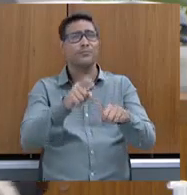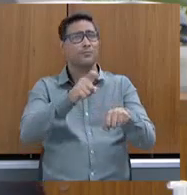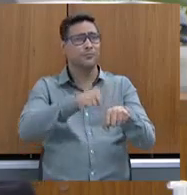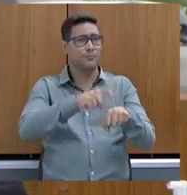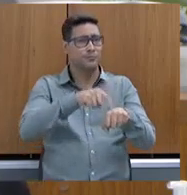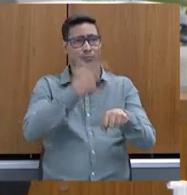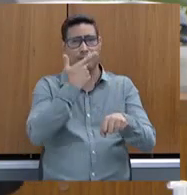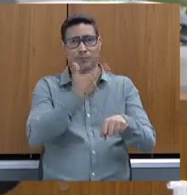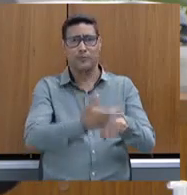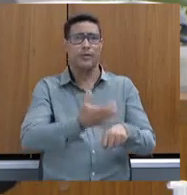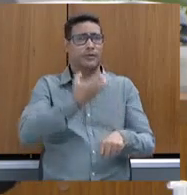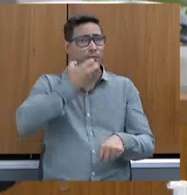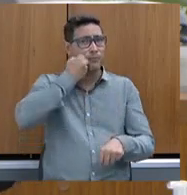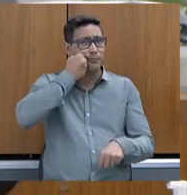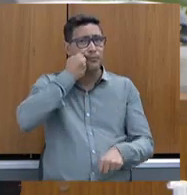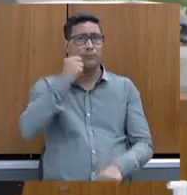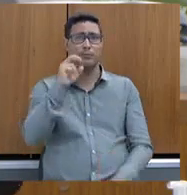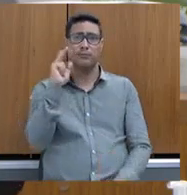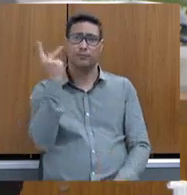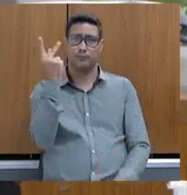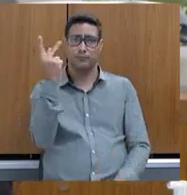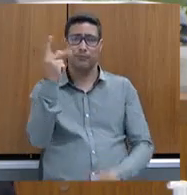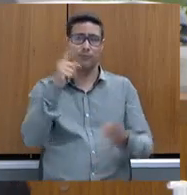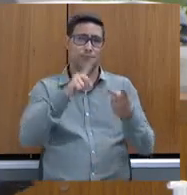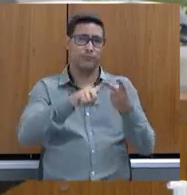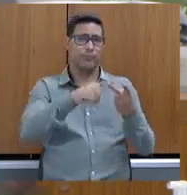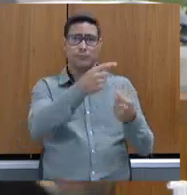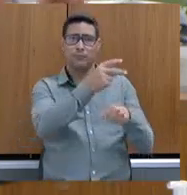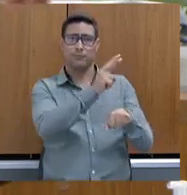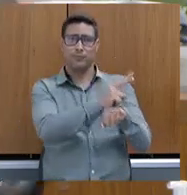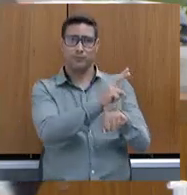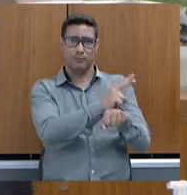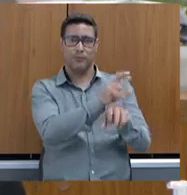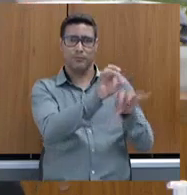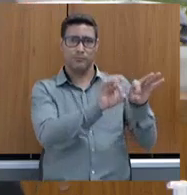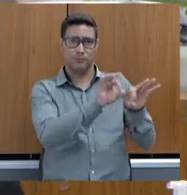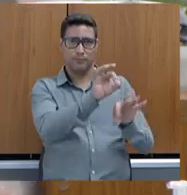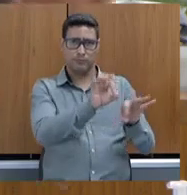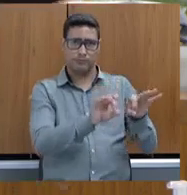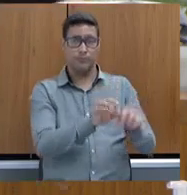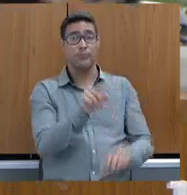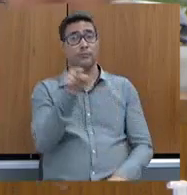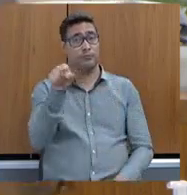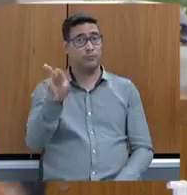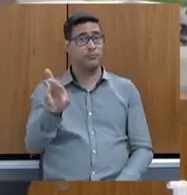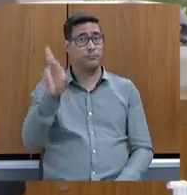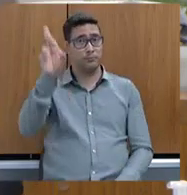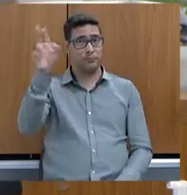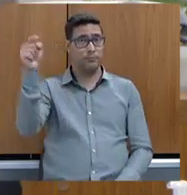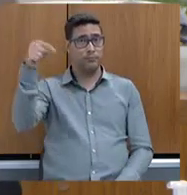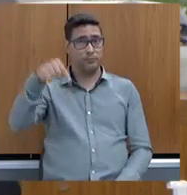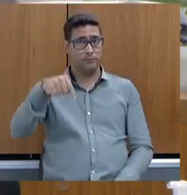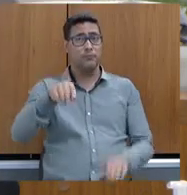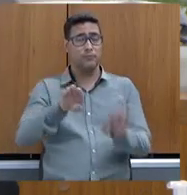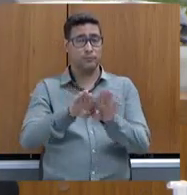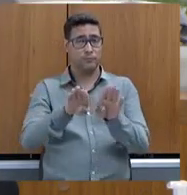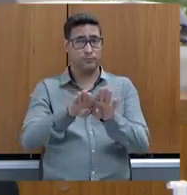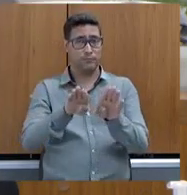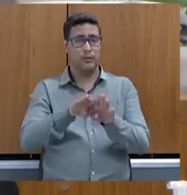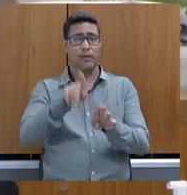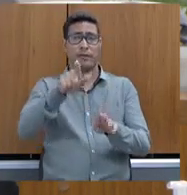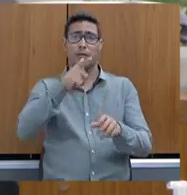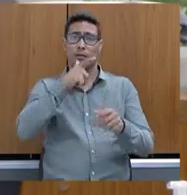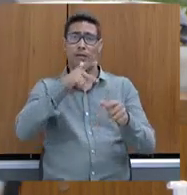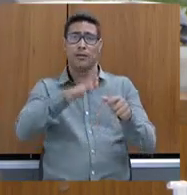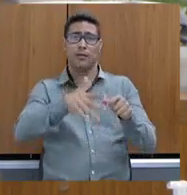preservação todas as partes do Estado de Minas Gerais vossa excelência esteve inclusive no Lago de Furnas também a sua